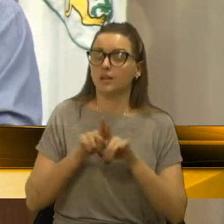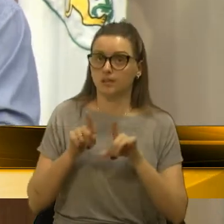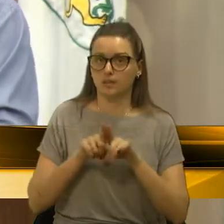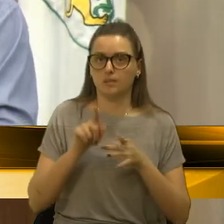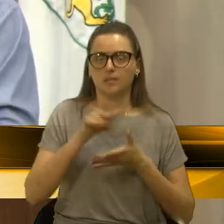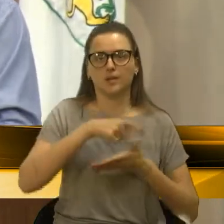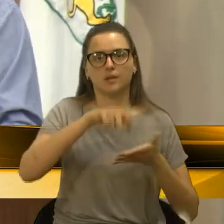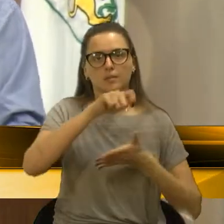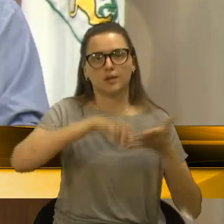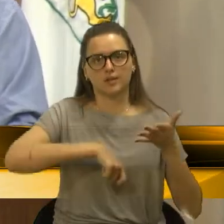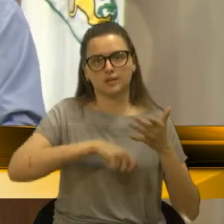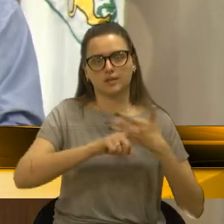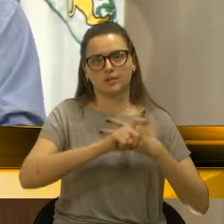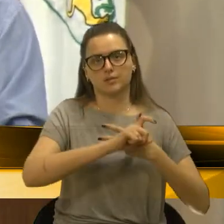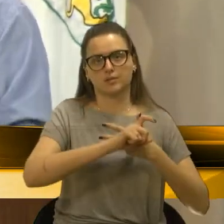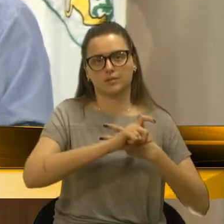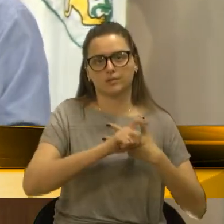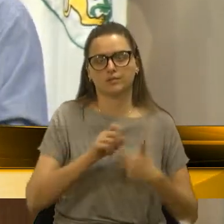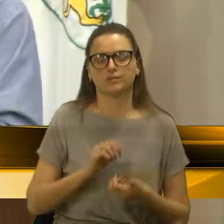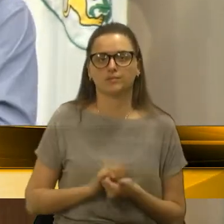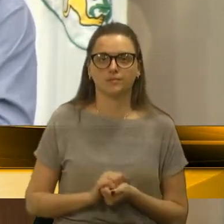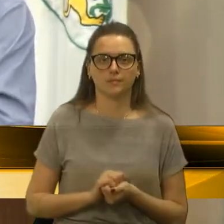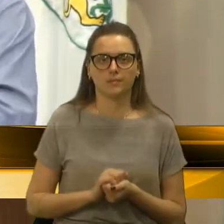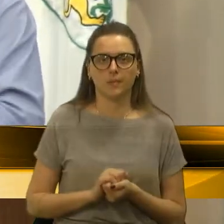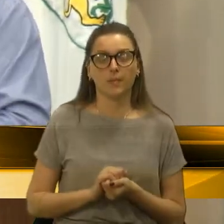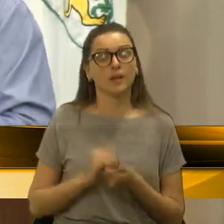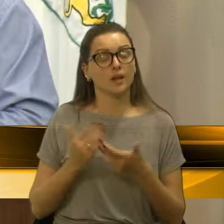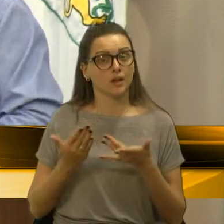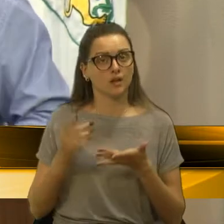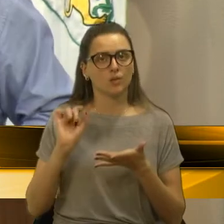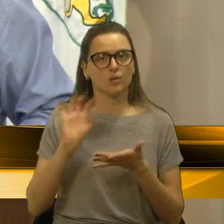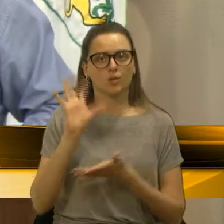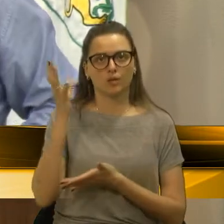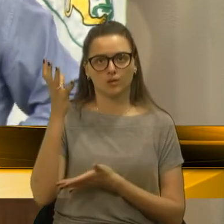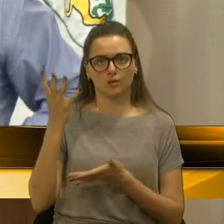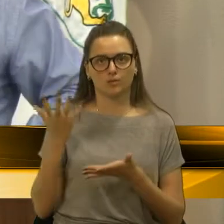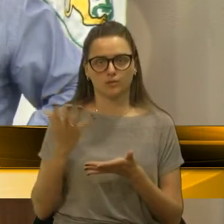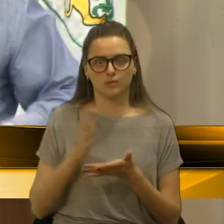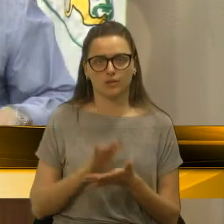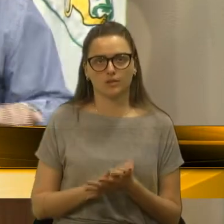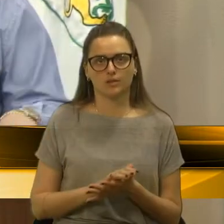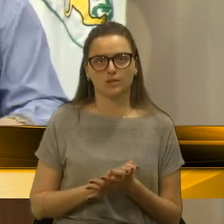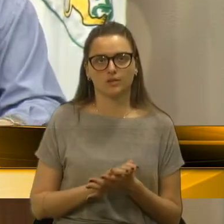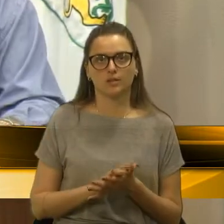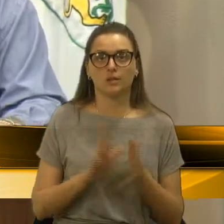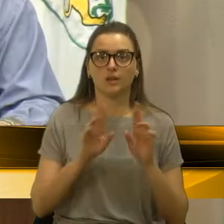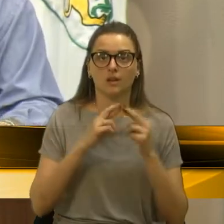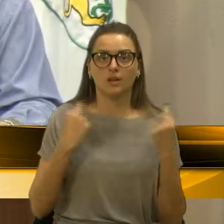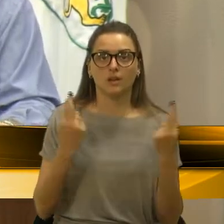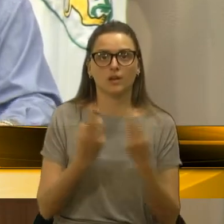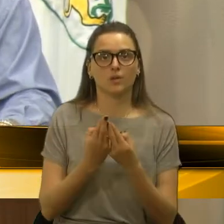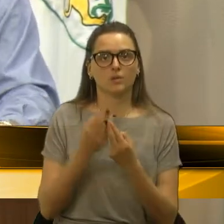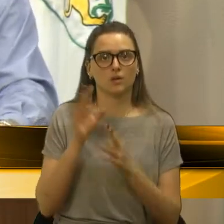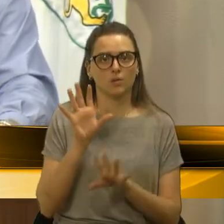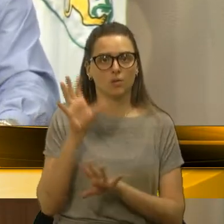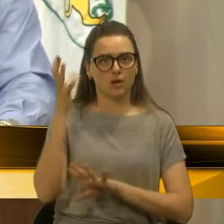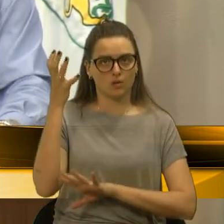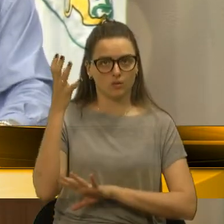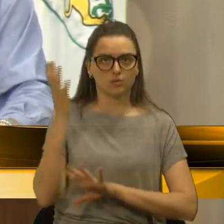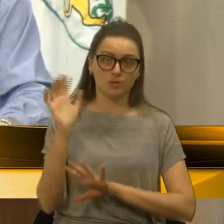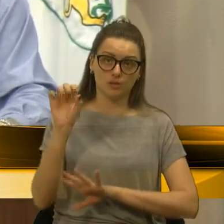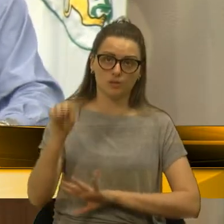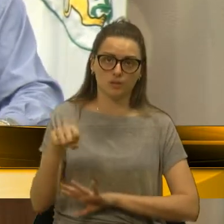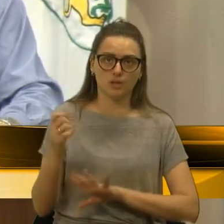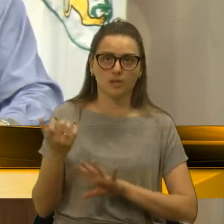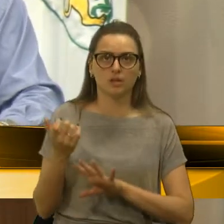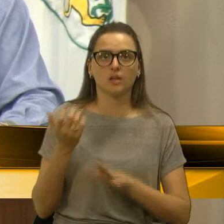sanção do Executivo. E, efetivamente, essa tal de reunião ocorreu